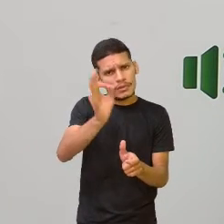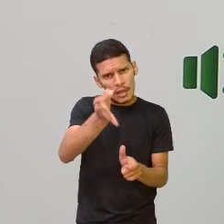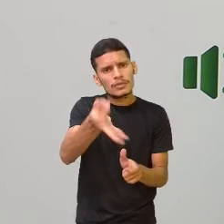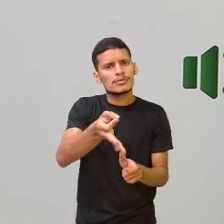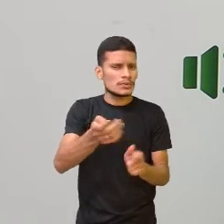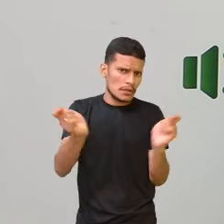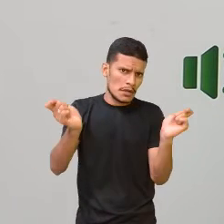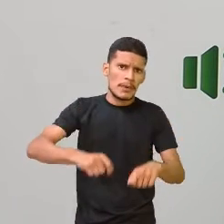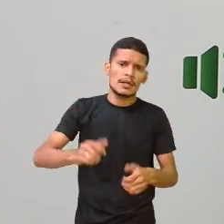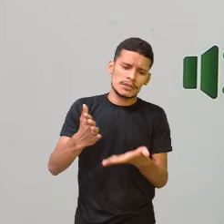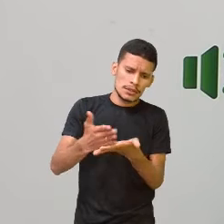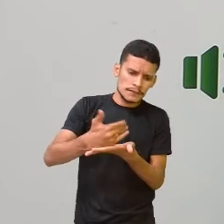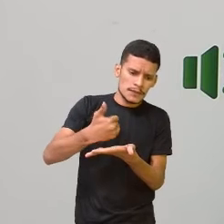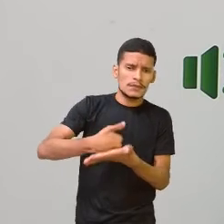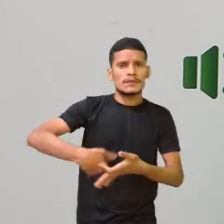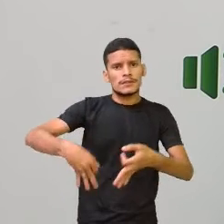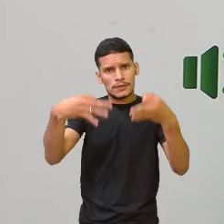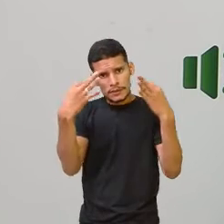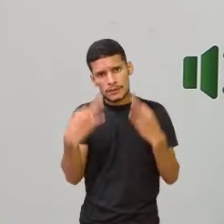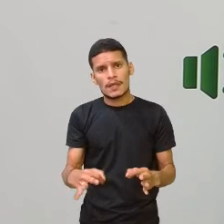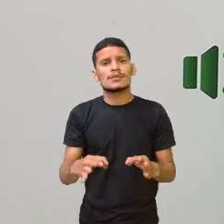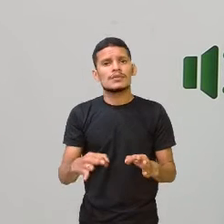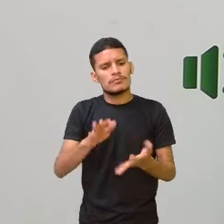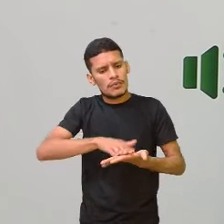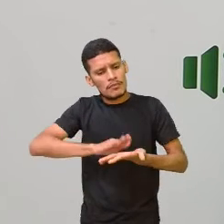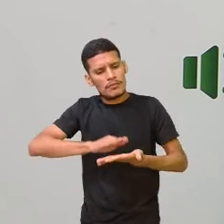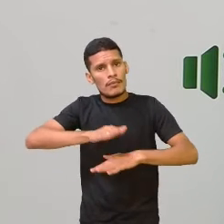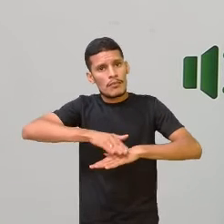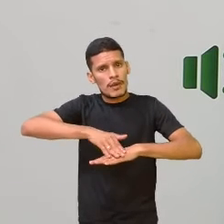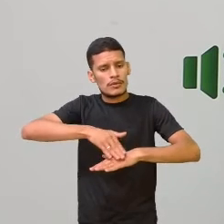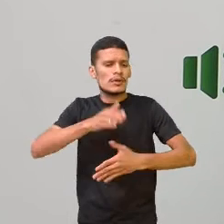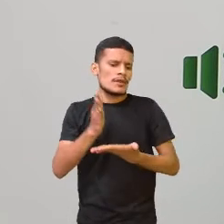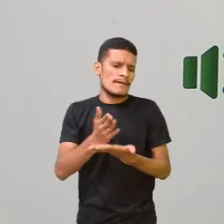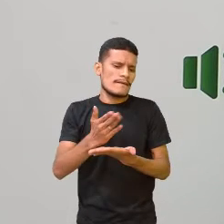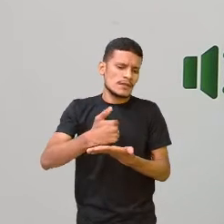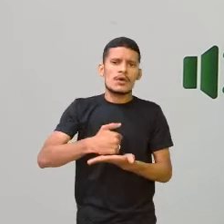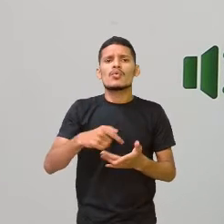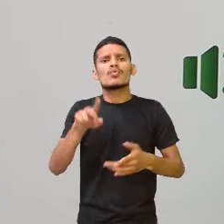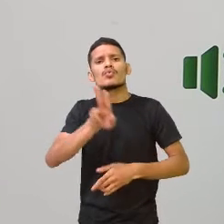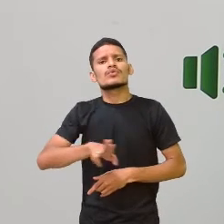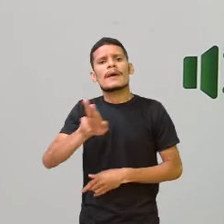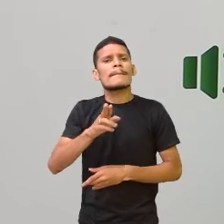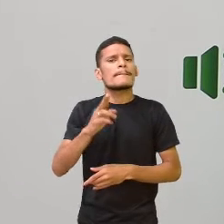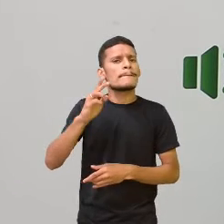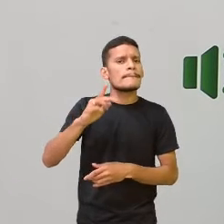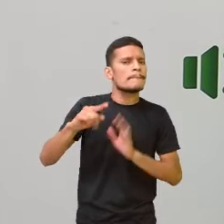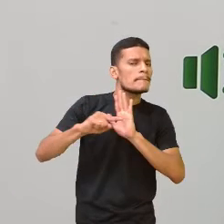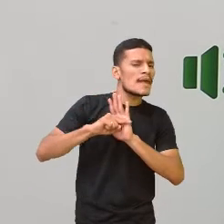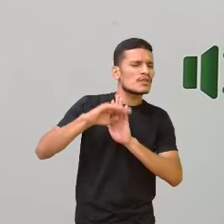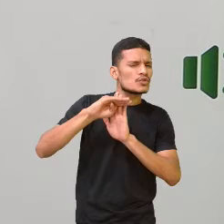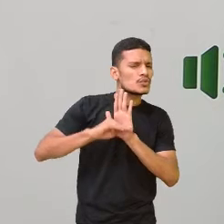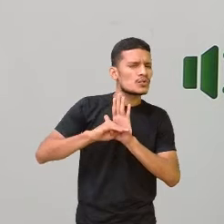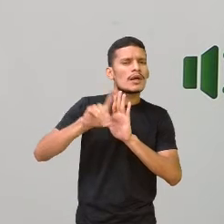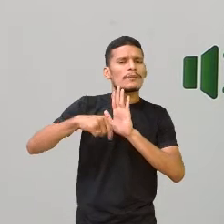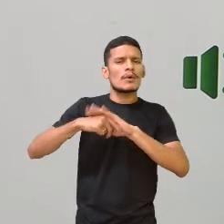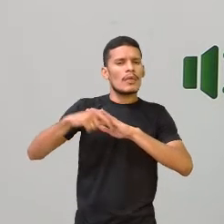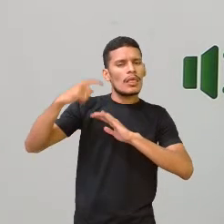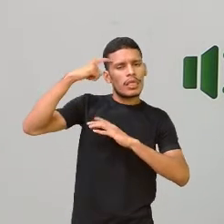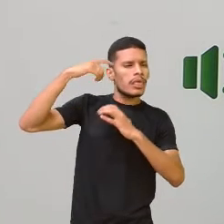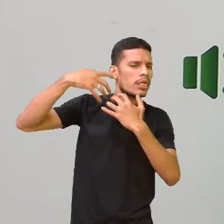medida que você vai praticando a divisão, você utiliza menos esse método, que é chamado de método da